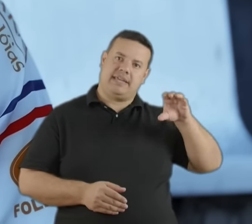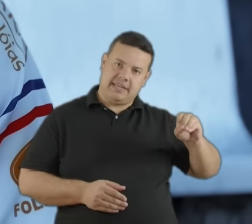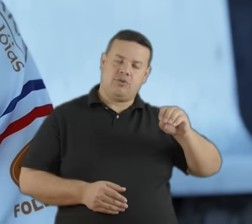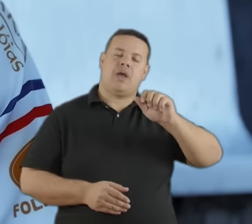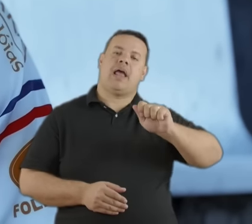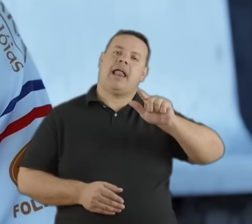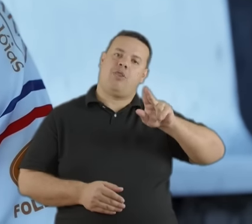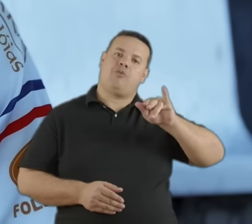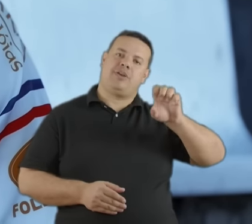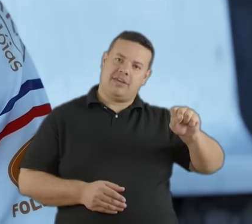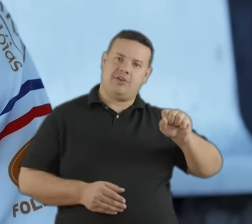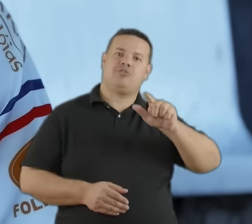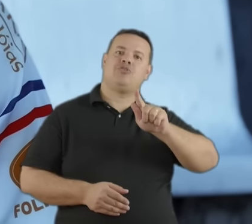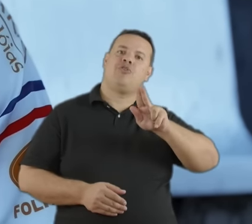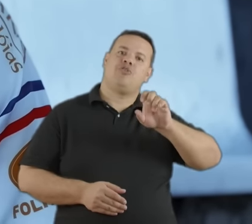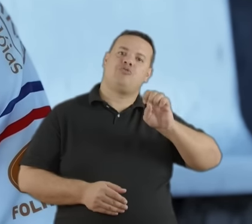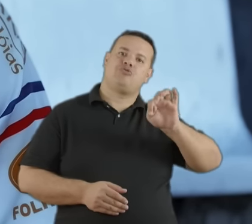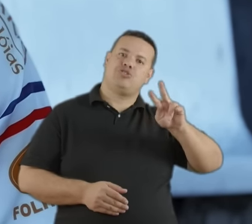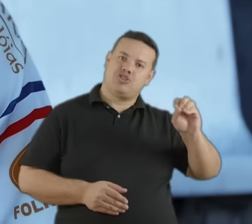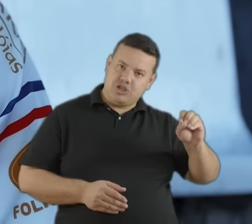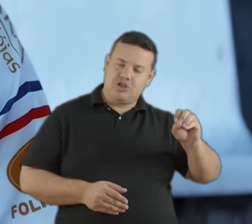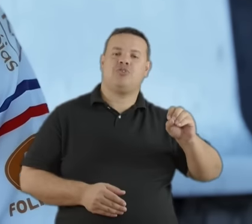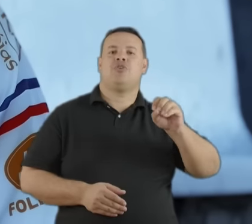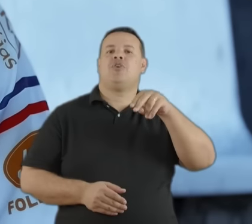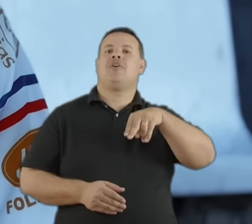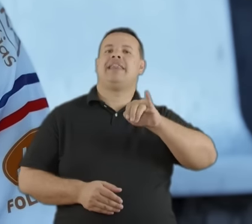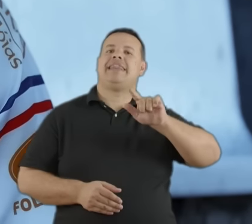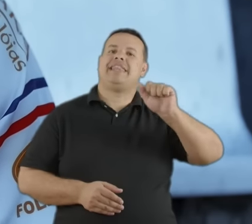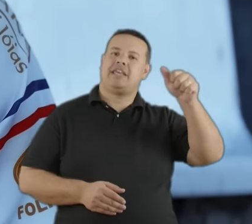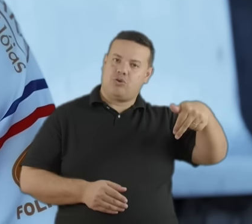Chaparral. Gustinho, Missy, Dery, Nilson,